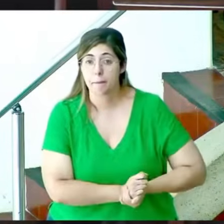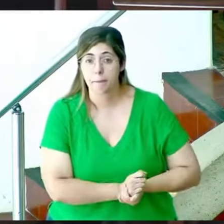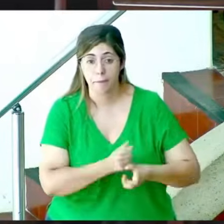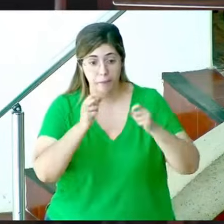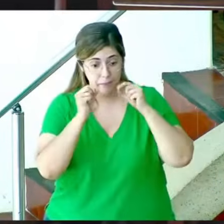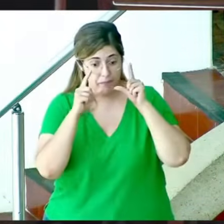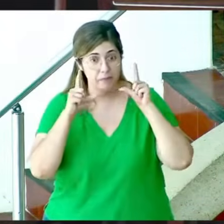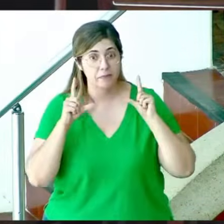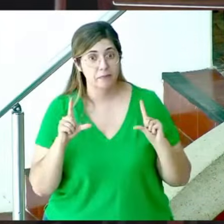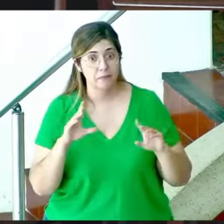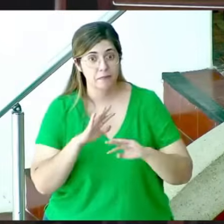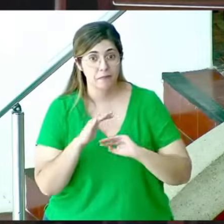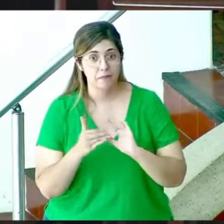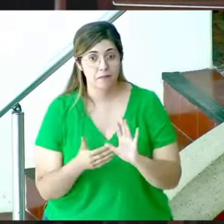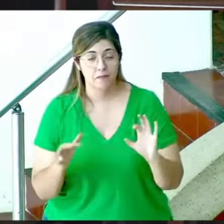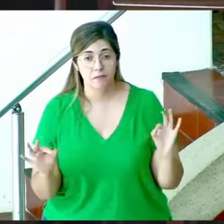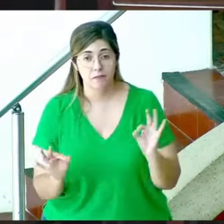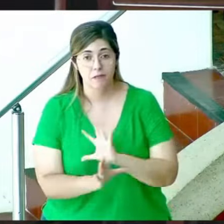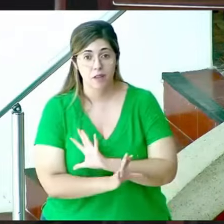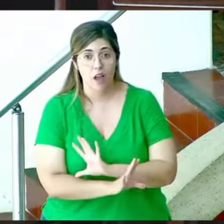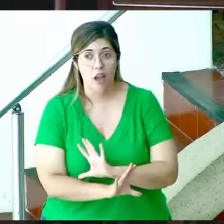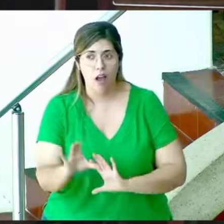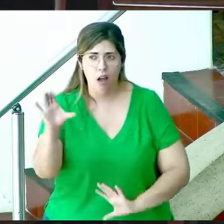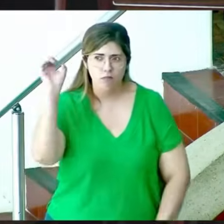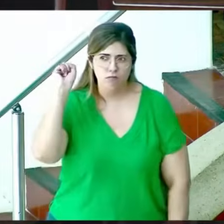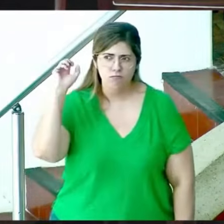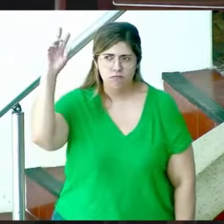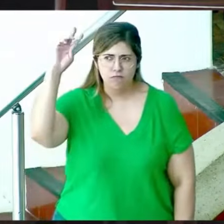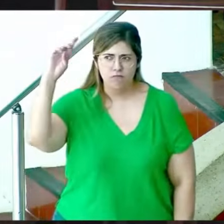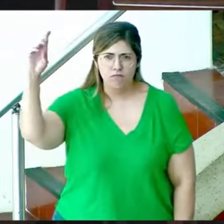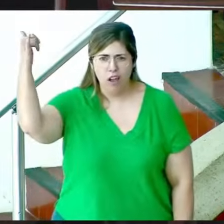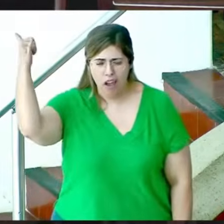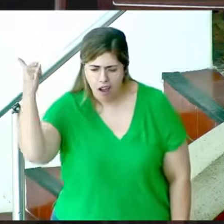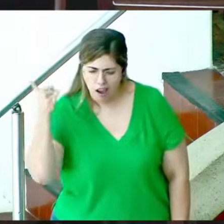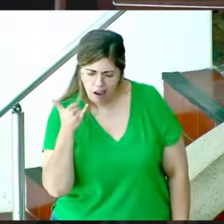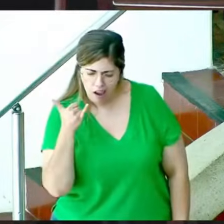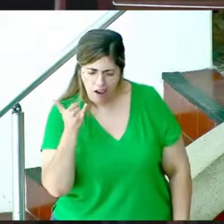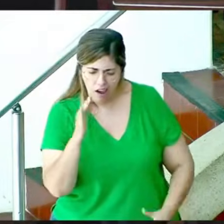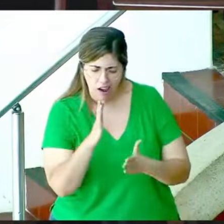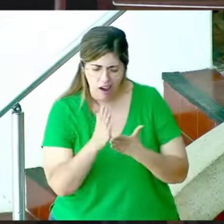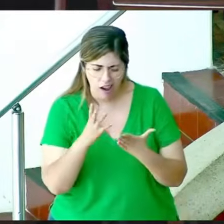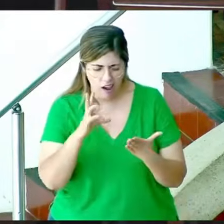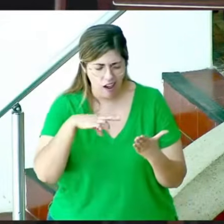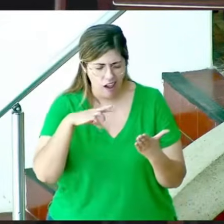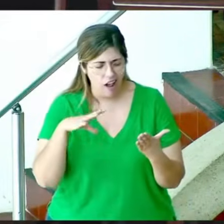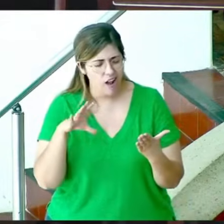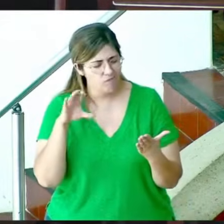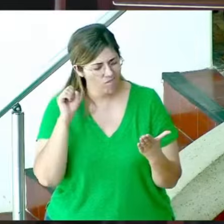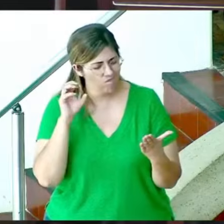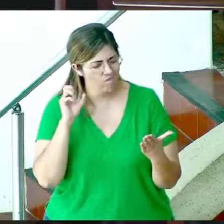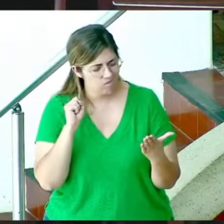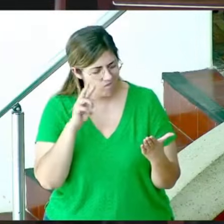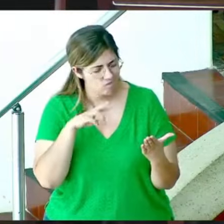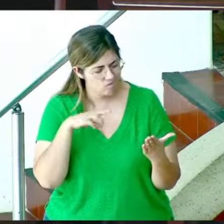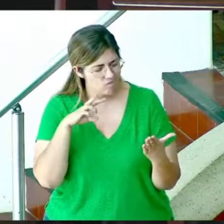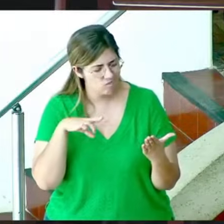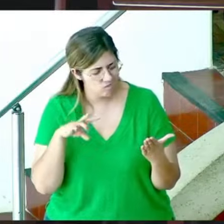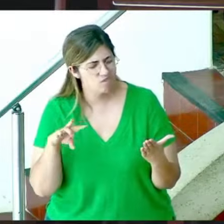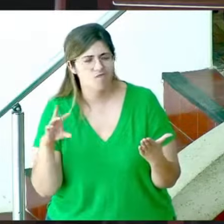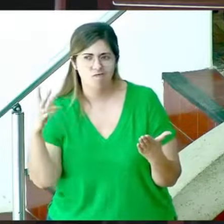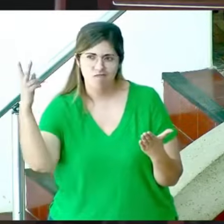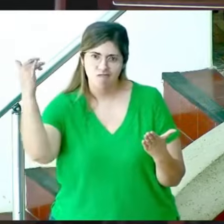aberto ao ouvir de Deus, mantém sua leitura, porque ela ouve o Senhor pela leitura das